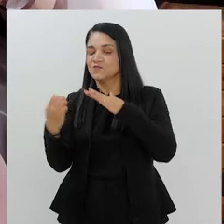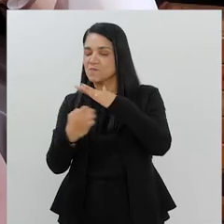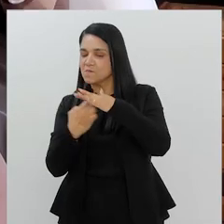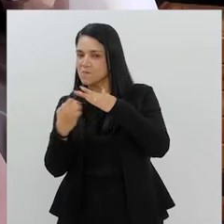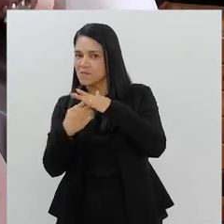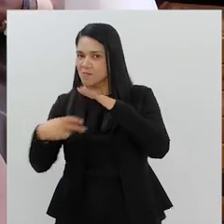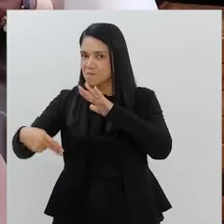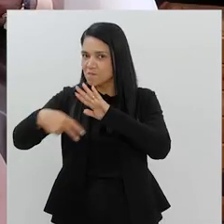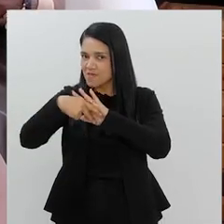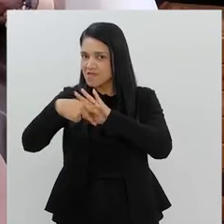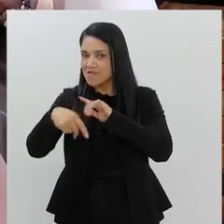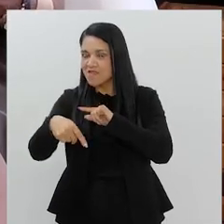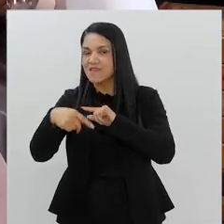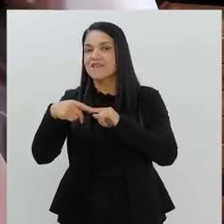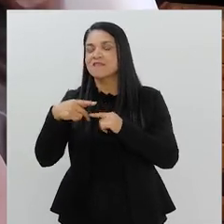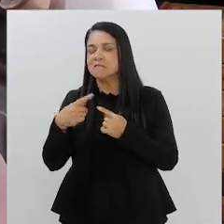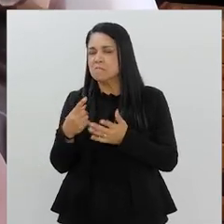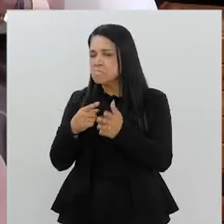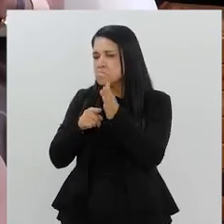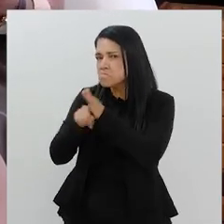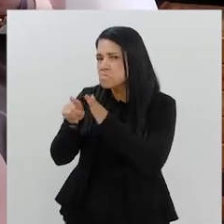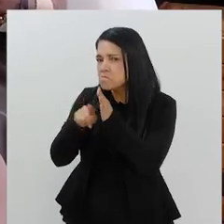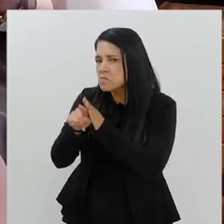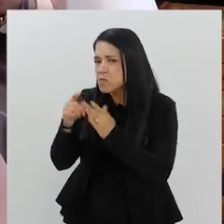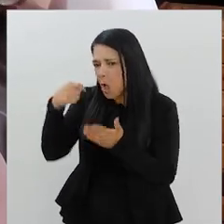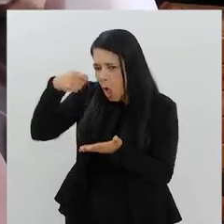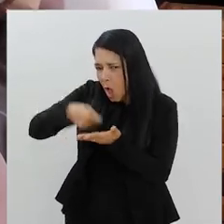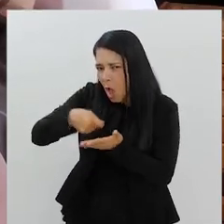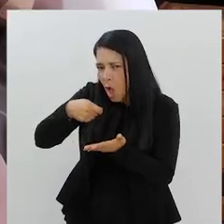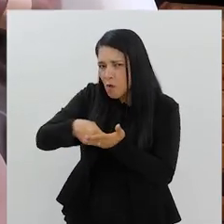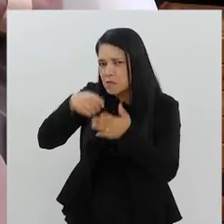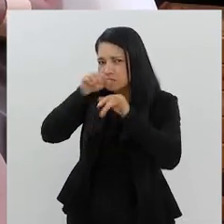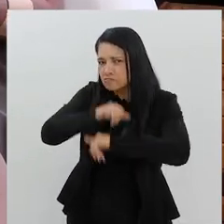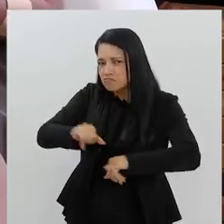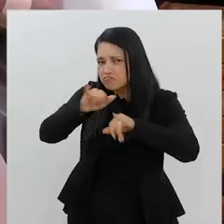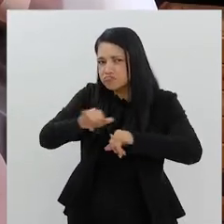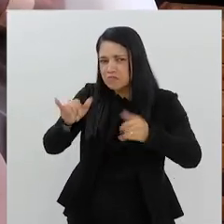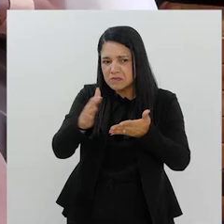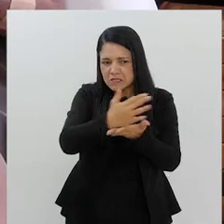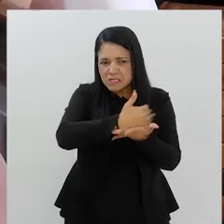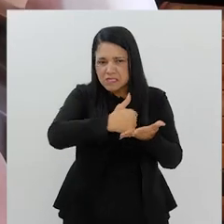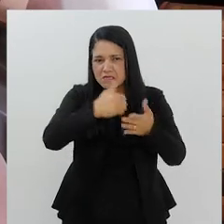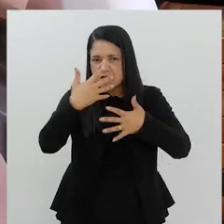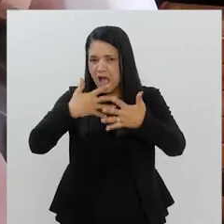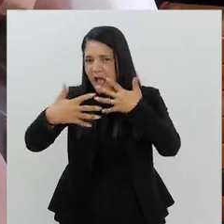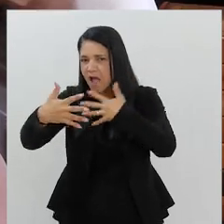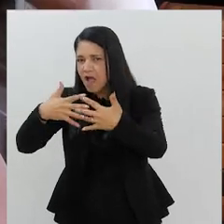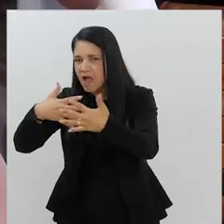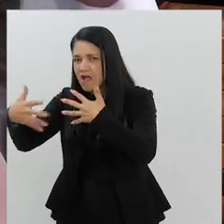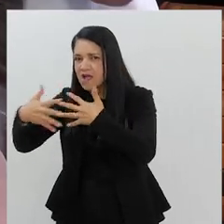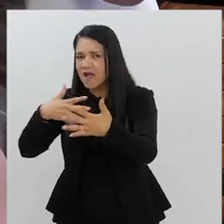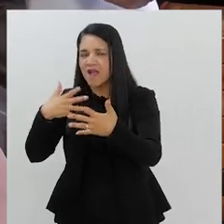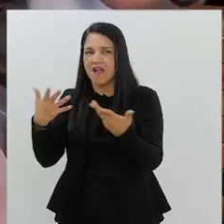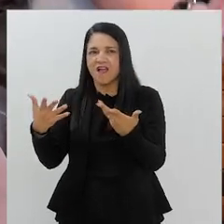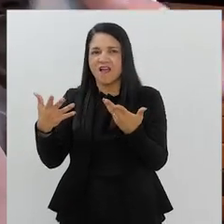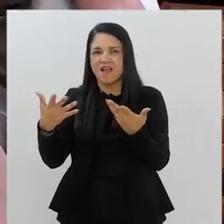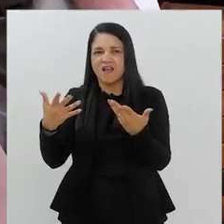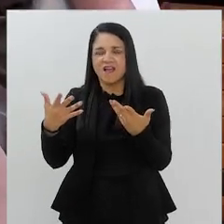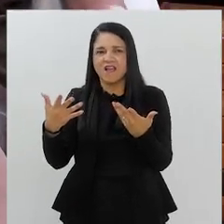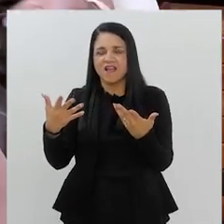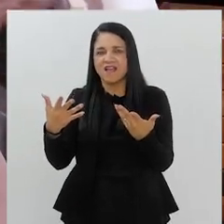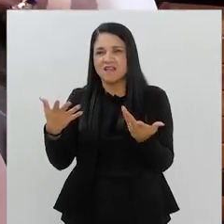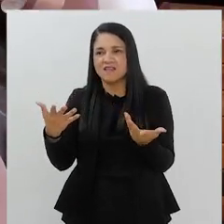de empresários né questionando a obrigatoria ade da divulgação de dar transparência porque aí seria uma